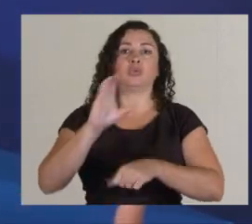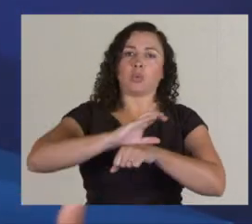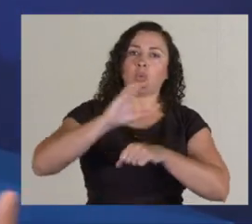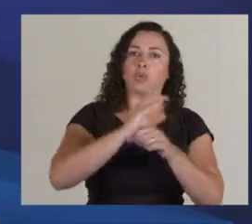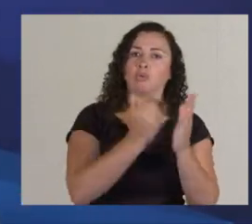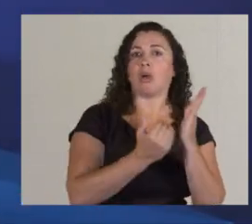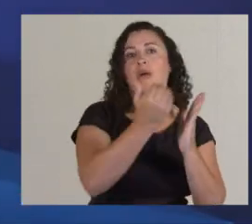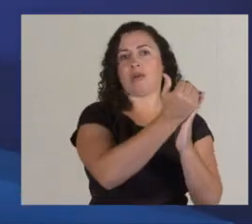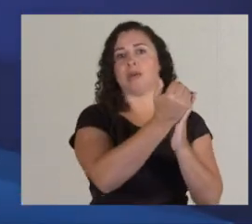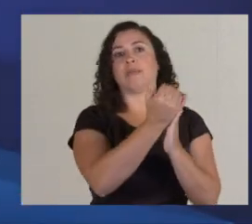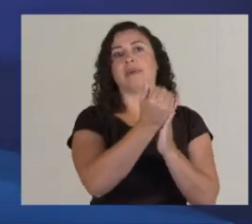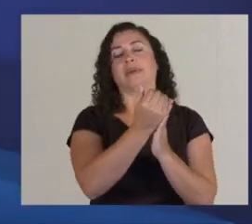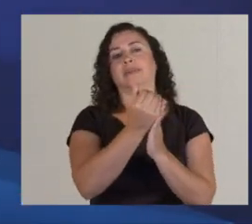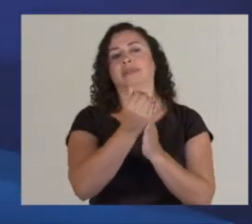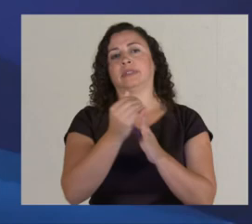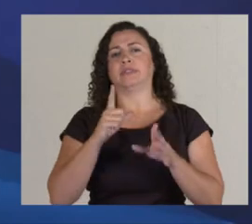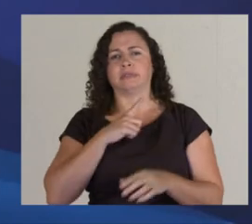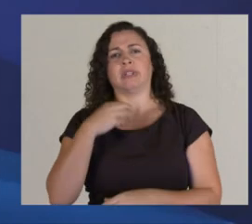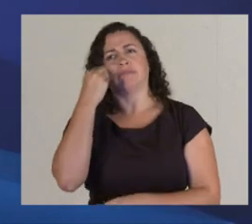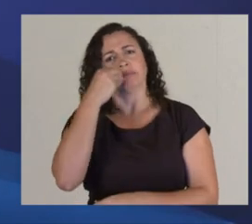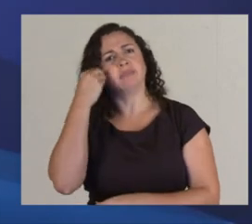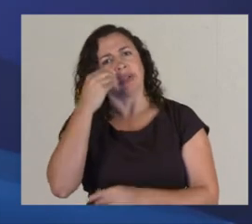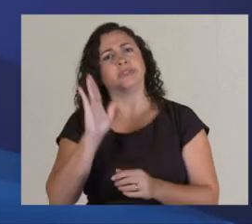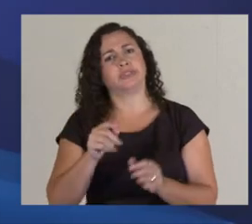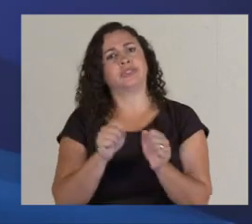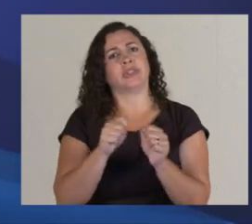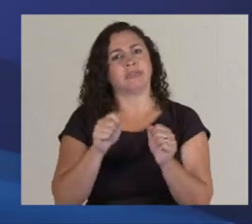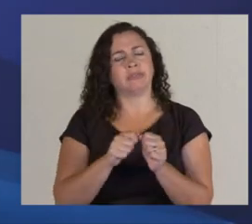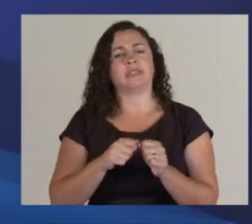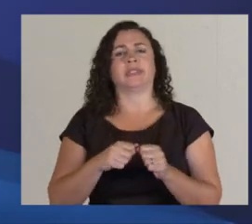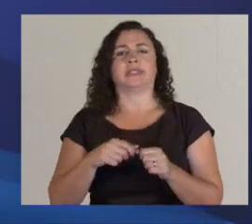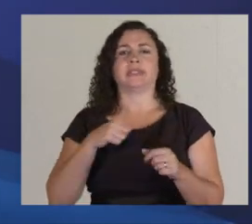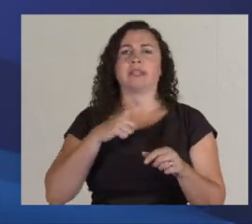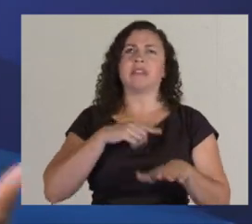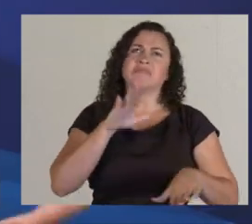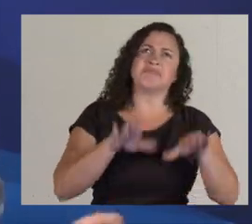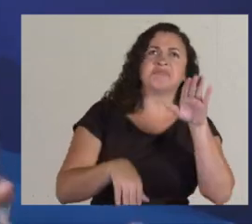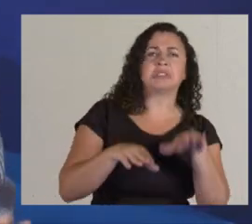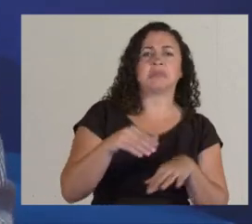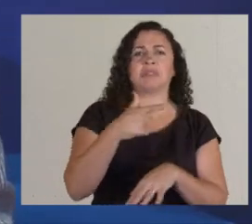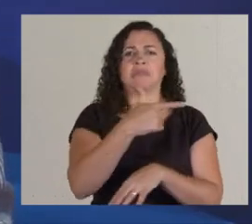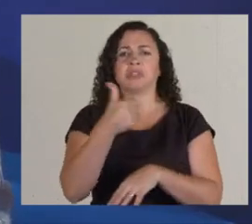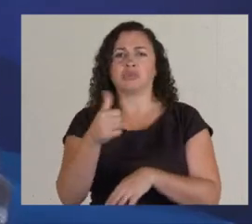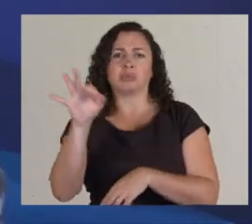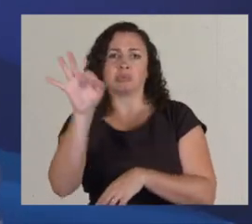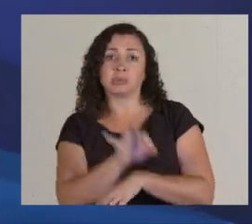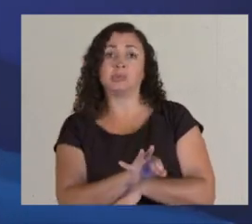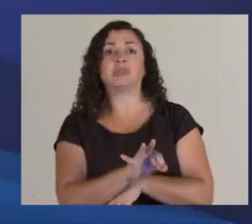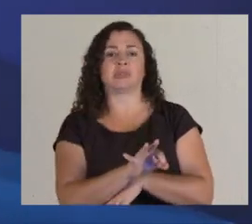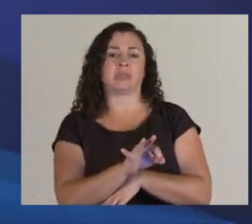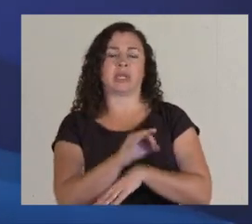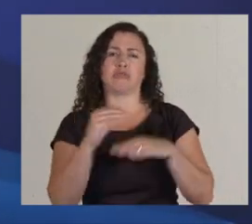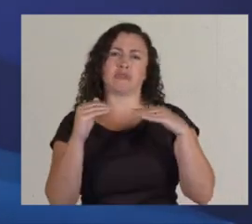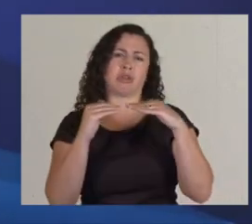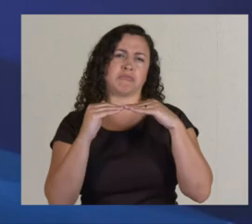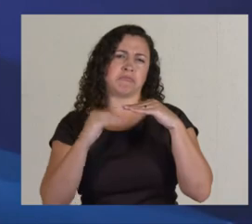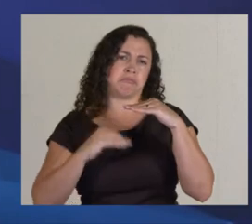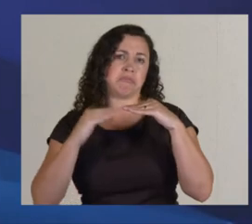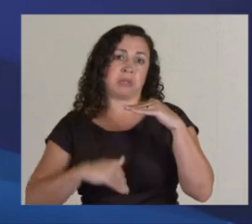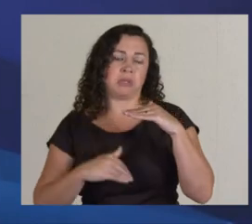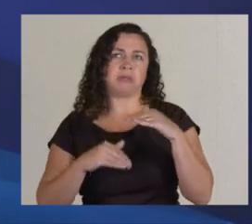demanda maior e, de fato, nas nossas simulações nós temos uma variação entre 21%, que é o curso com